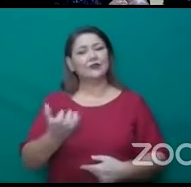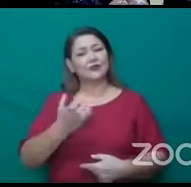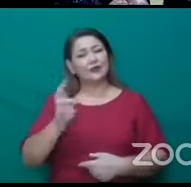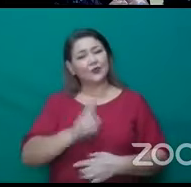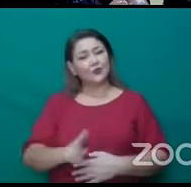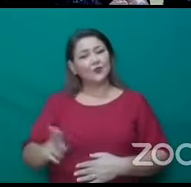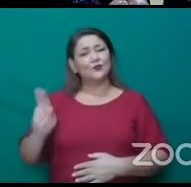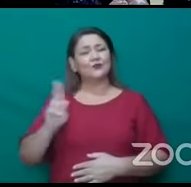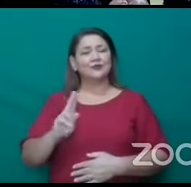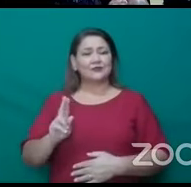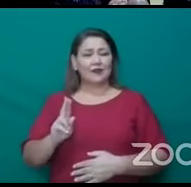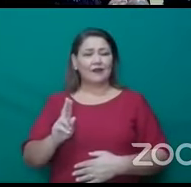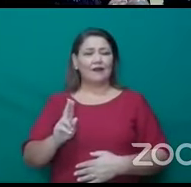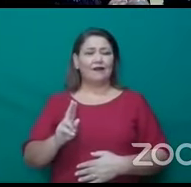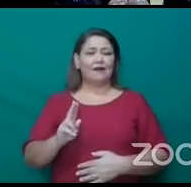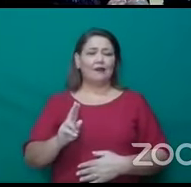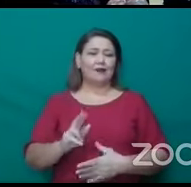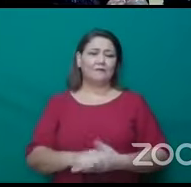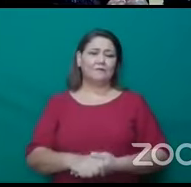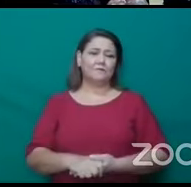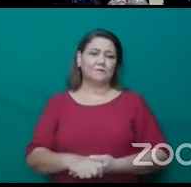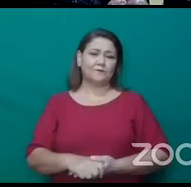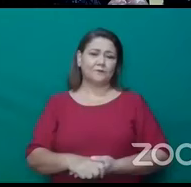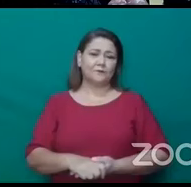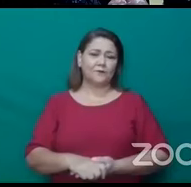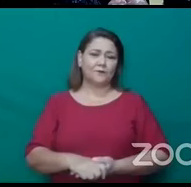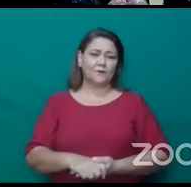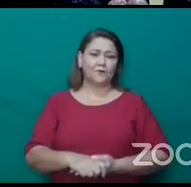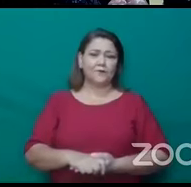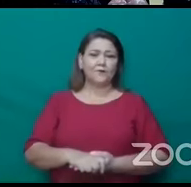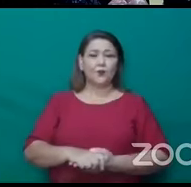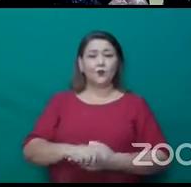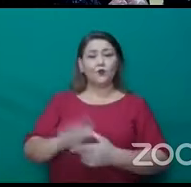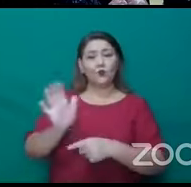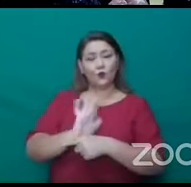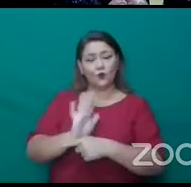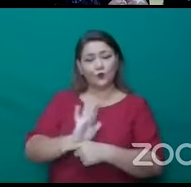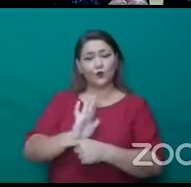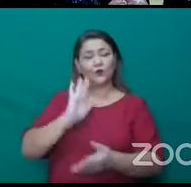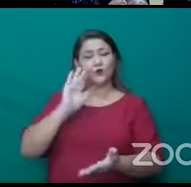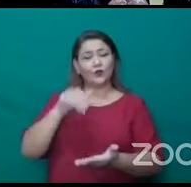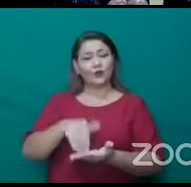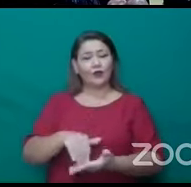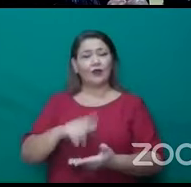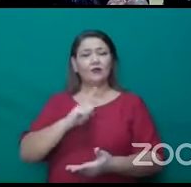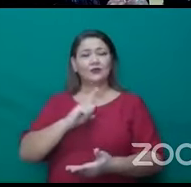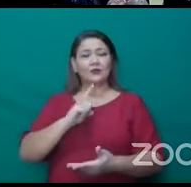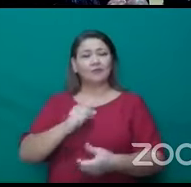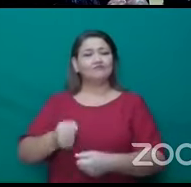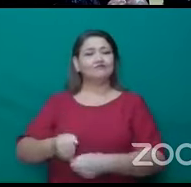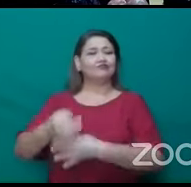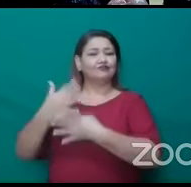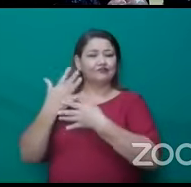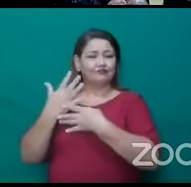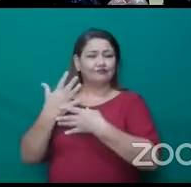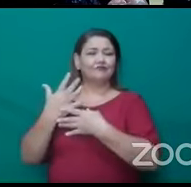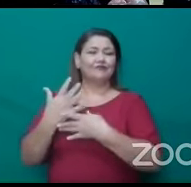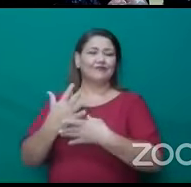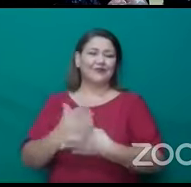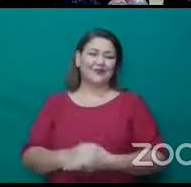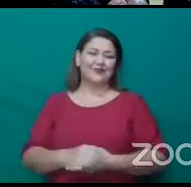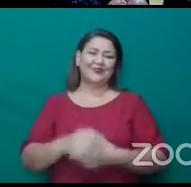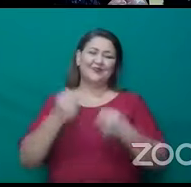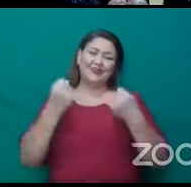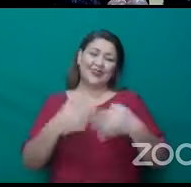tanto numa versão que a gente tinha montado do filme. No final tem uns comentários assim. Eu vou ter que falar de novo,